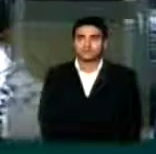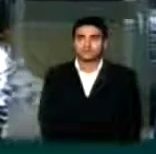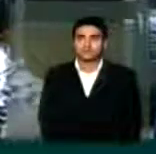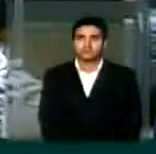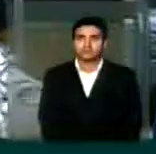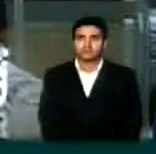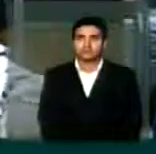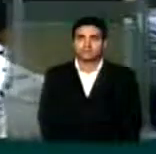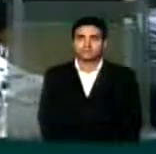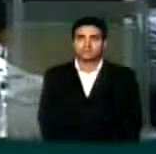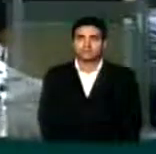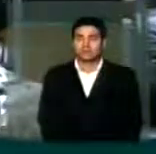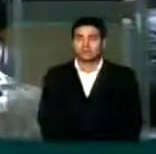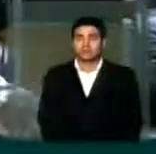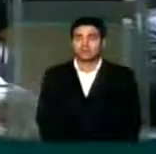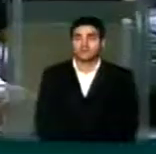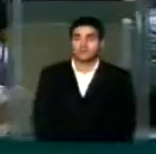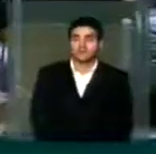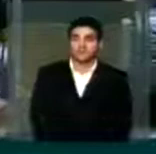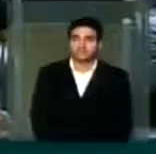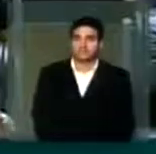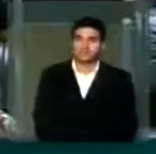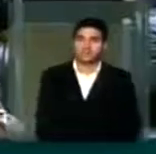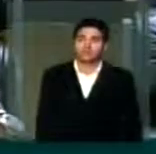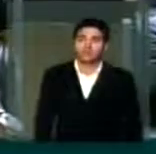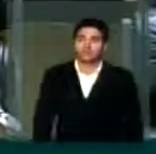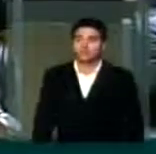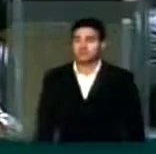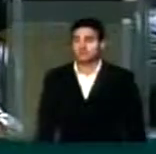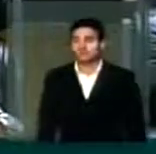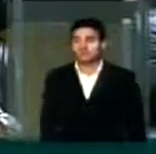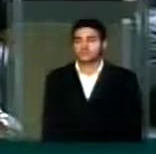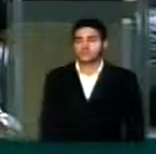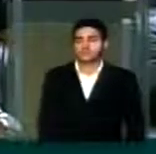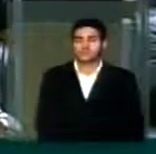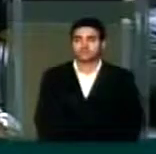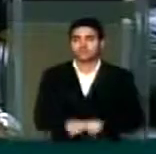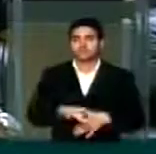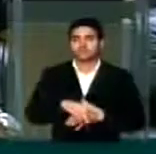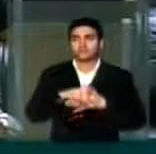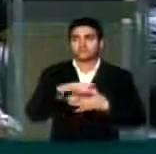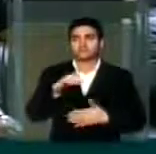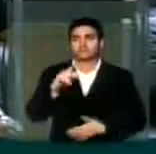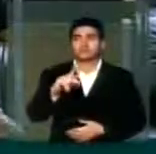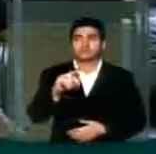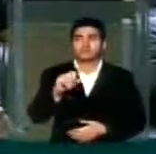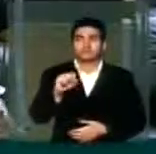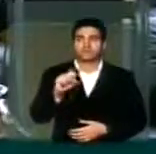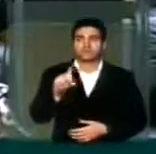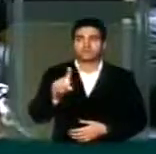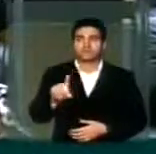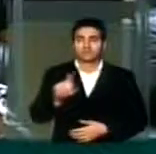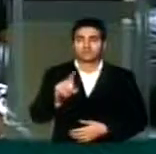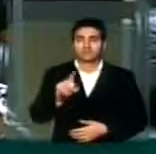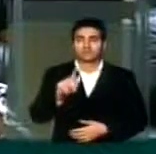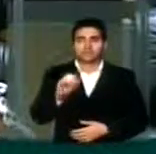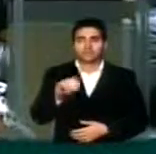agora, como líder do PSB, Gonzaga Patriota.